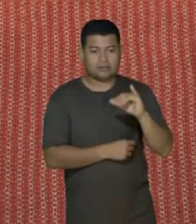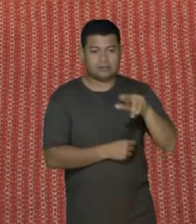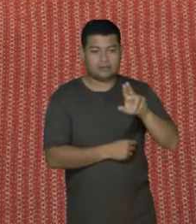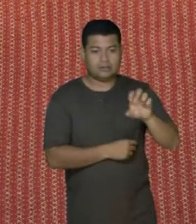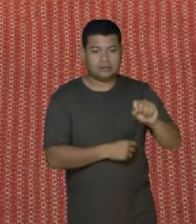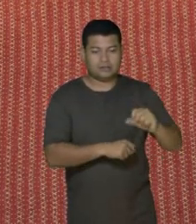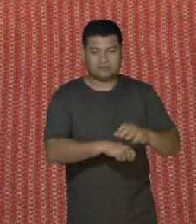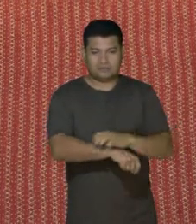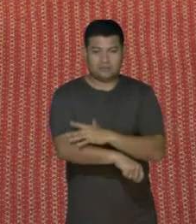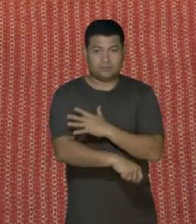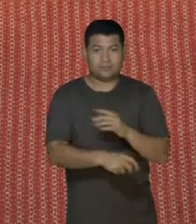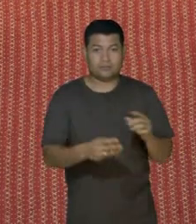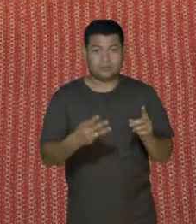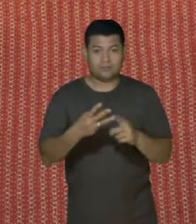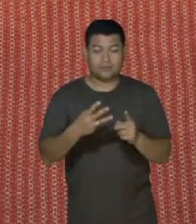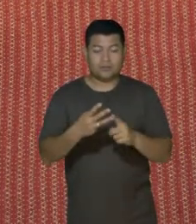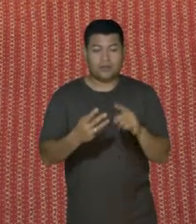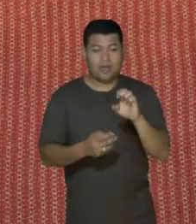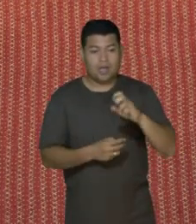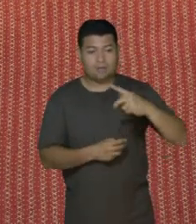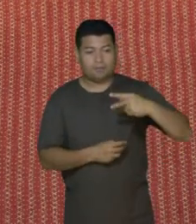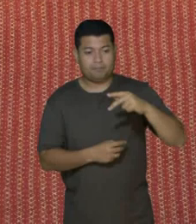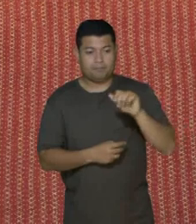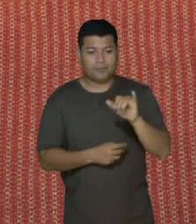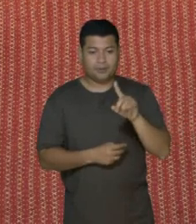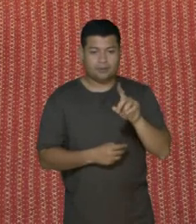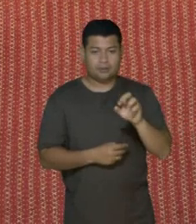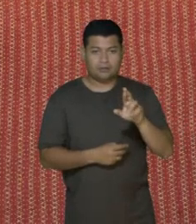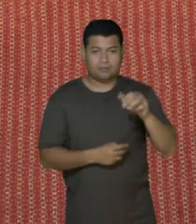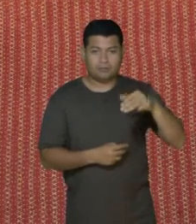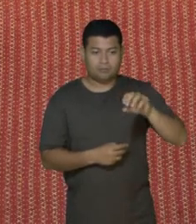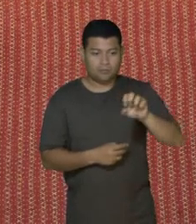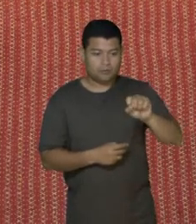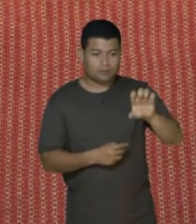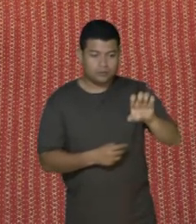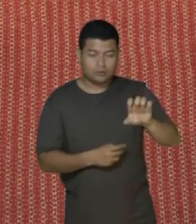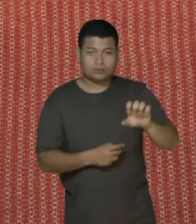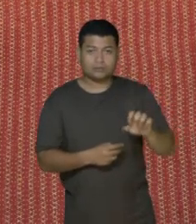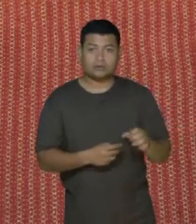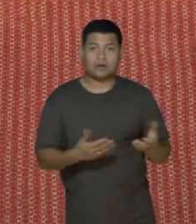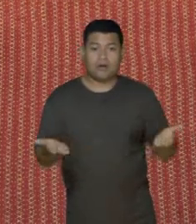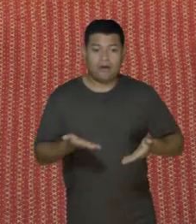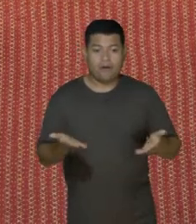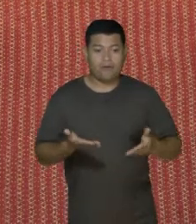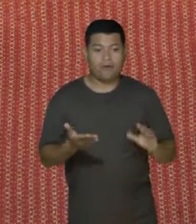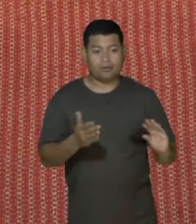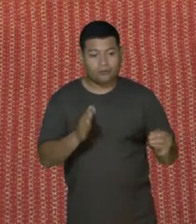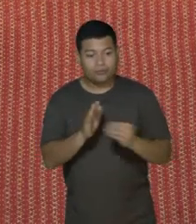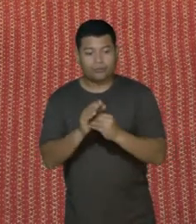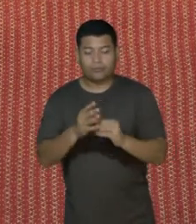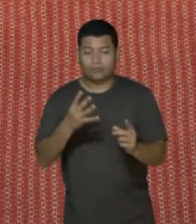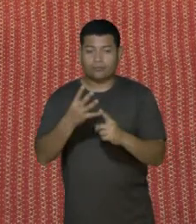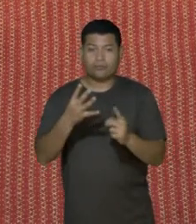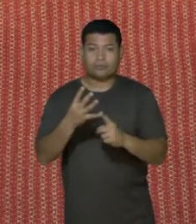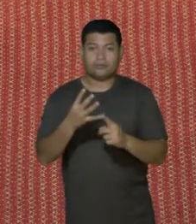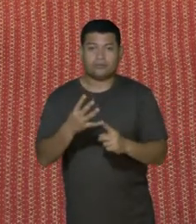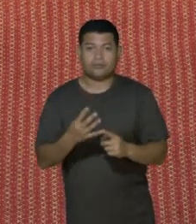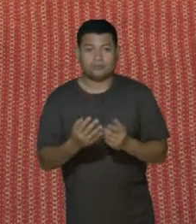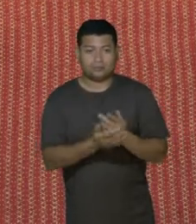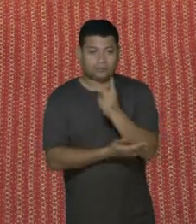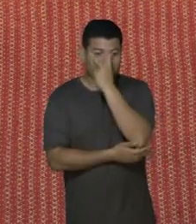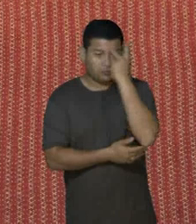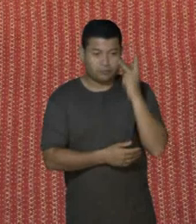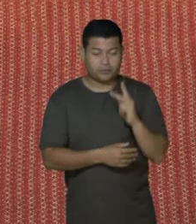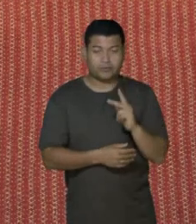epidermólise bolhosa. Então, a inclusão do autismo grau 3 para famílias que ganham até 2